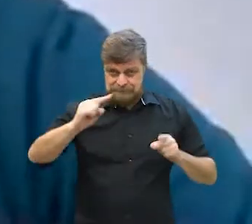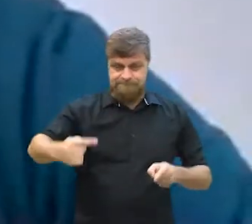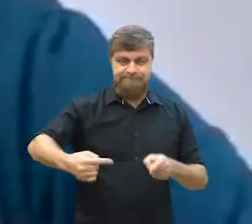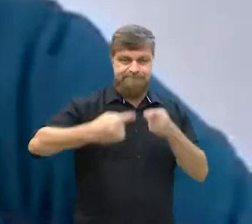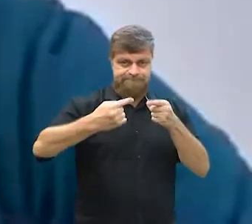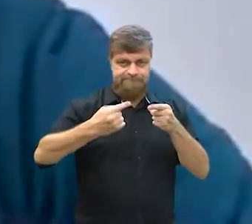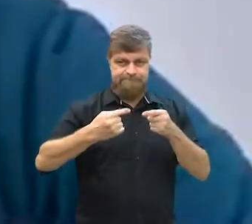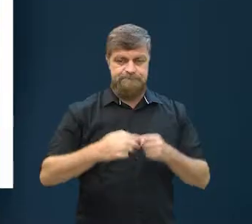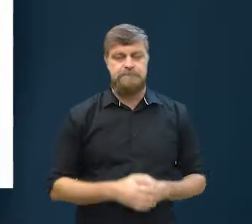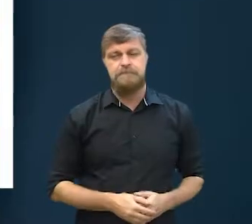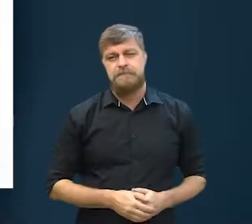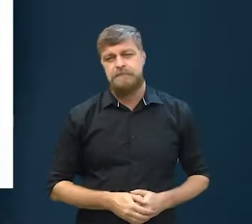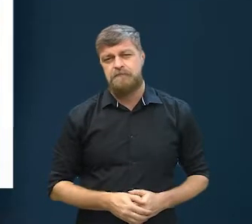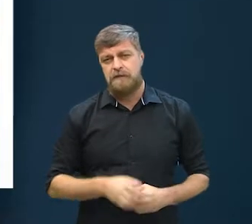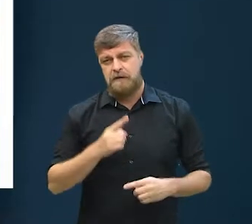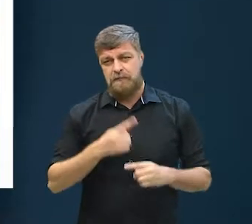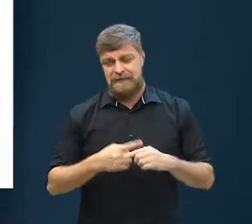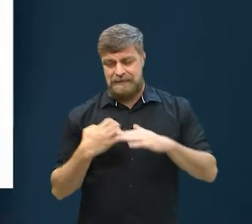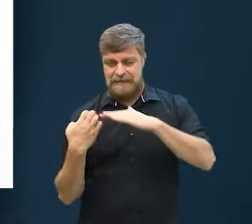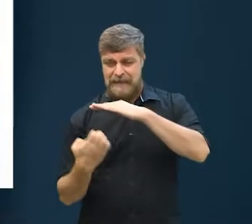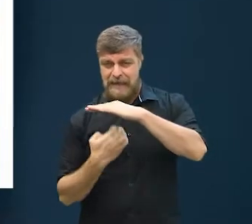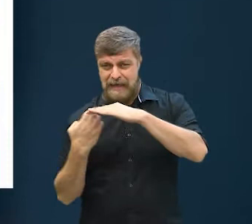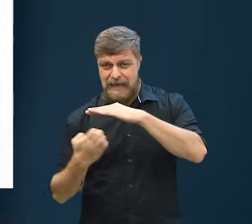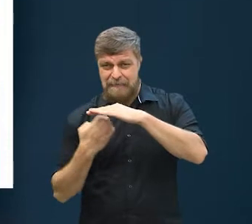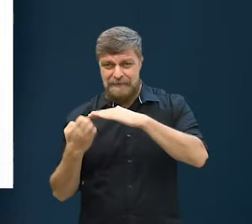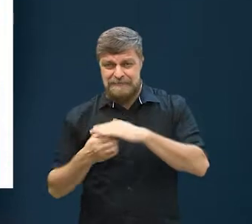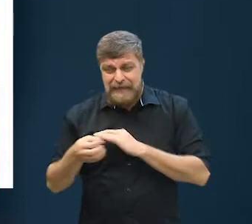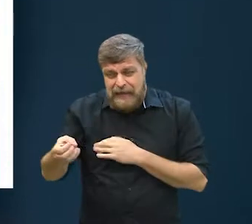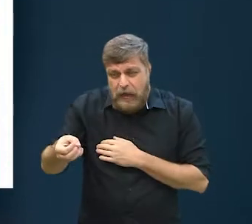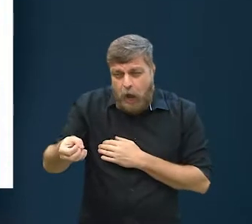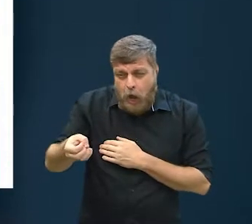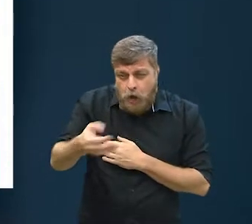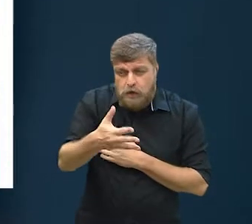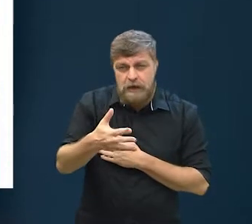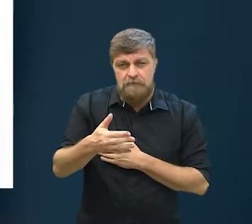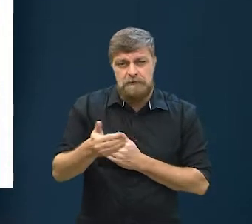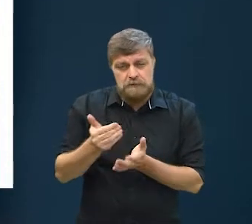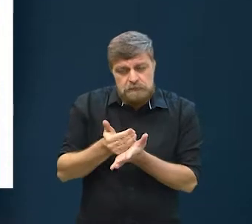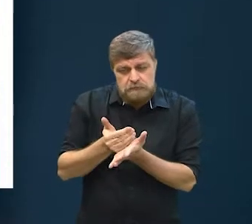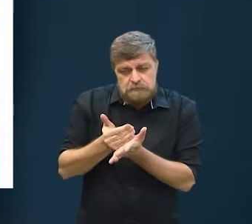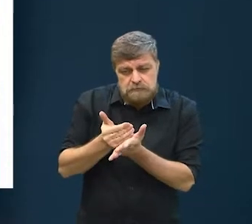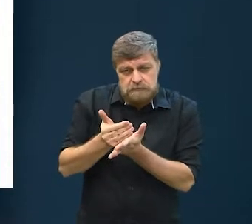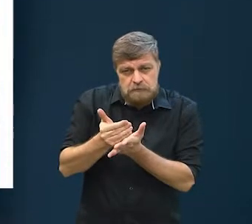desse desafio, né, porque a empresa estava recentemente